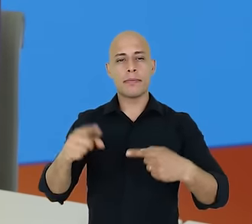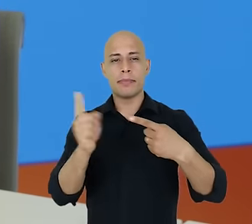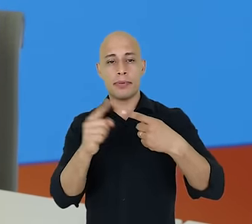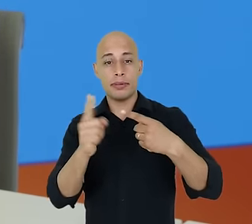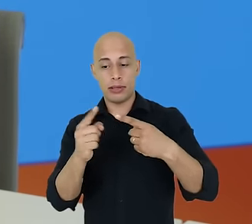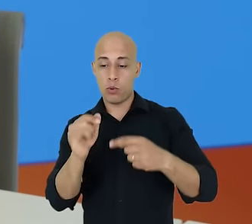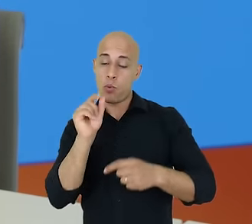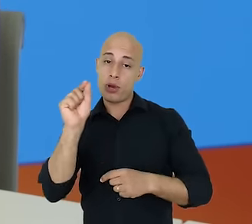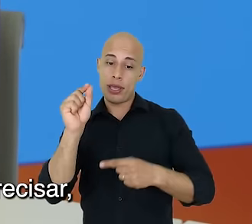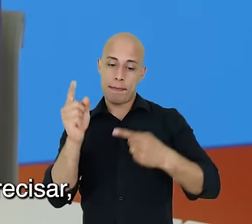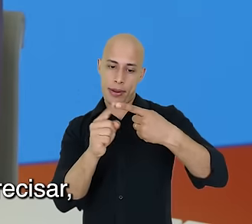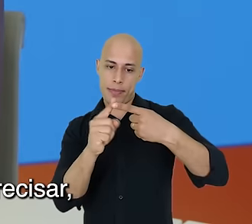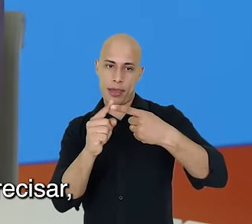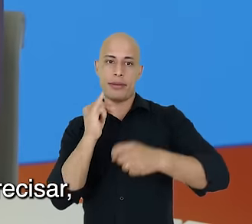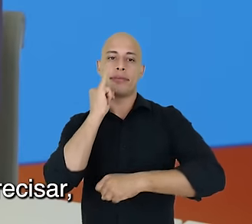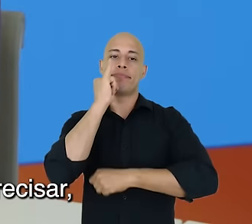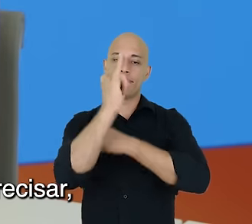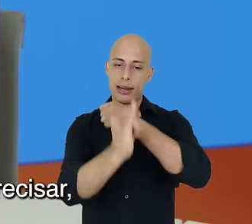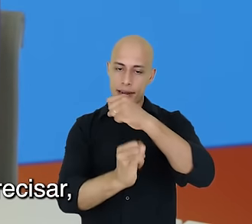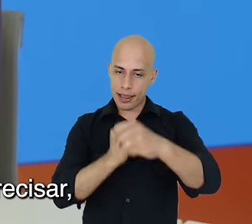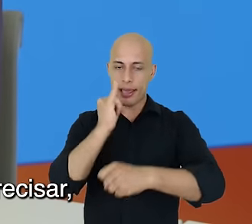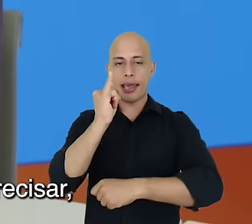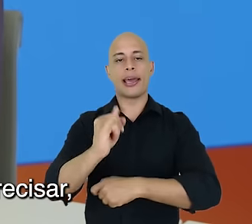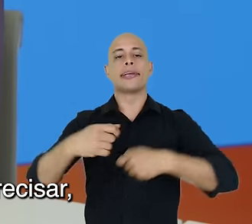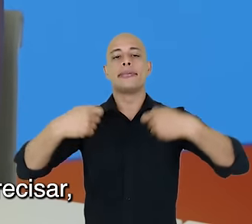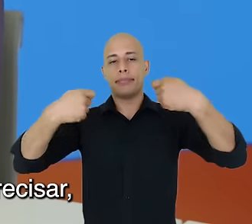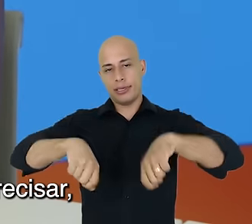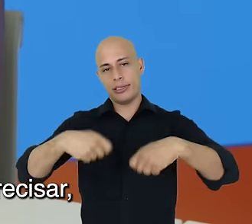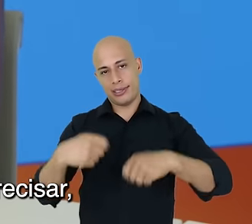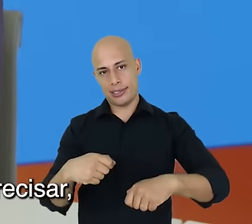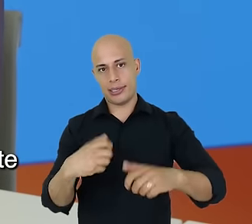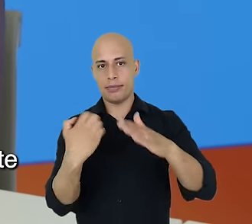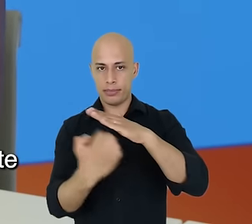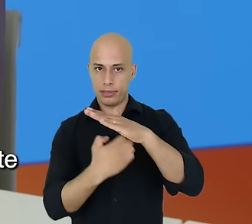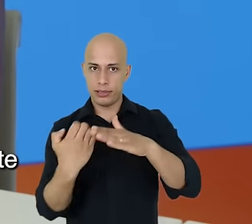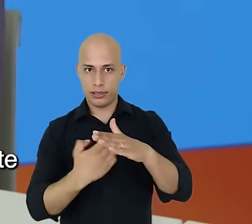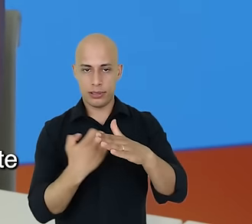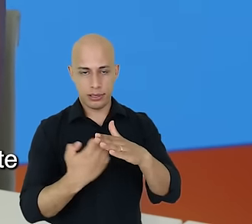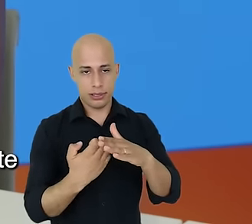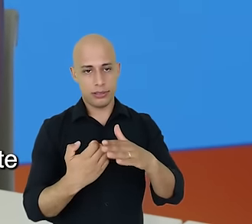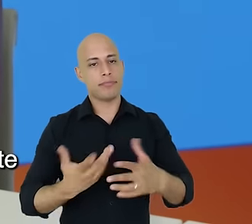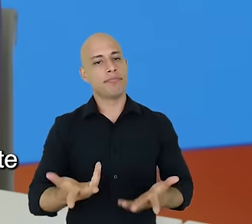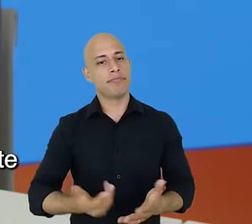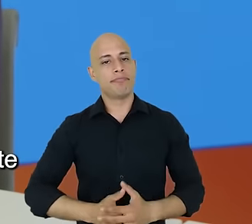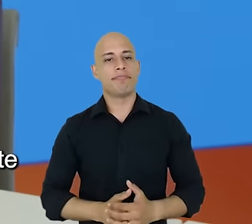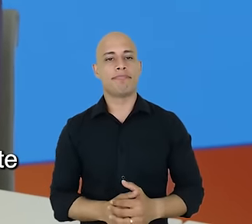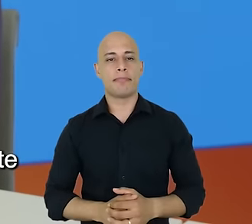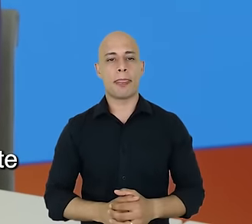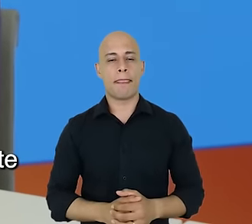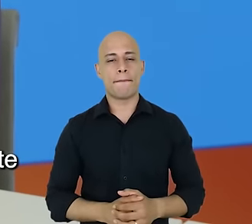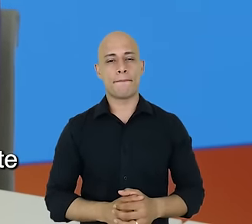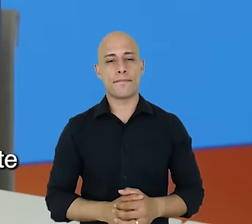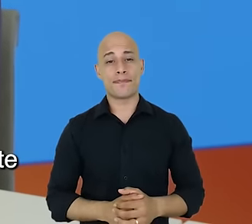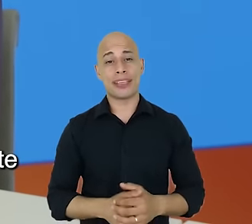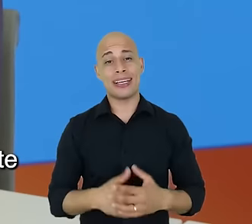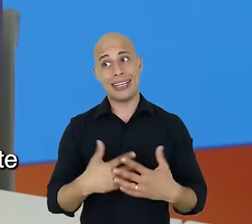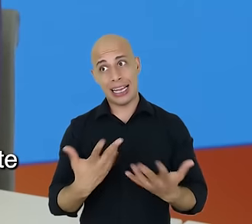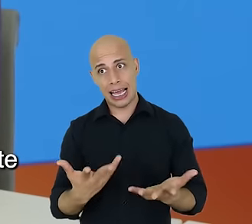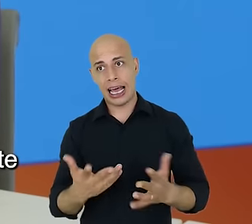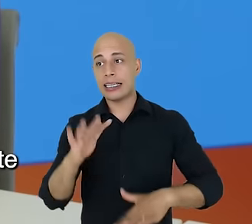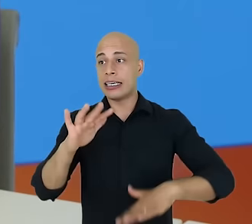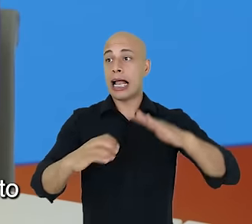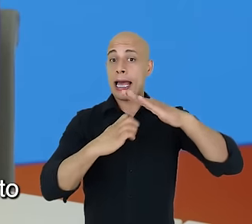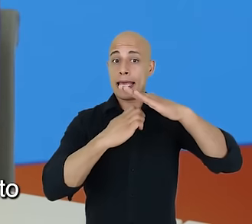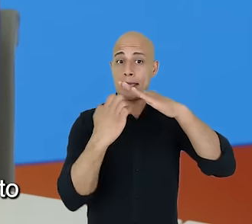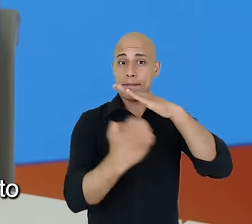precisa de internet Sim a empresa Infelizmente hoje Você vai precisar eu digo infelizmente porque eh a gente às vezes pode ter